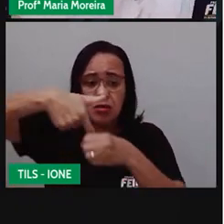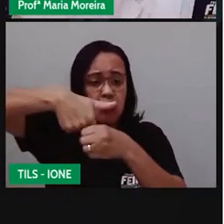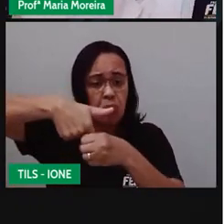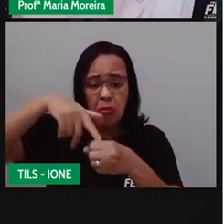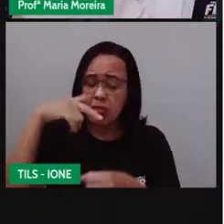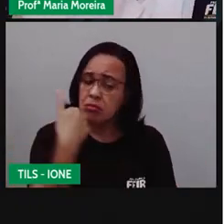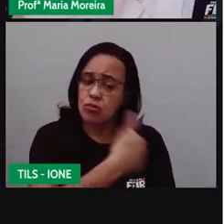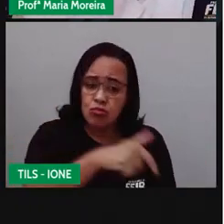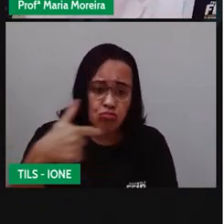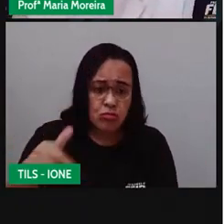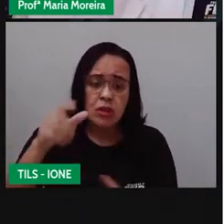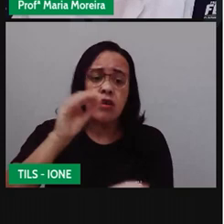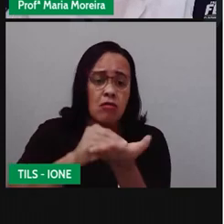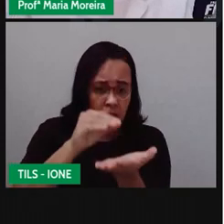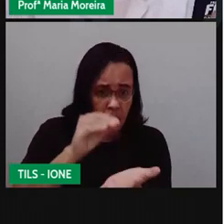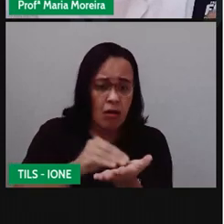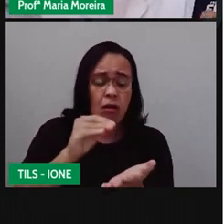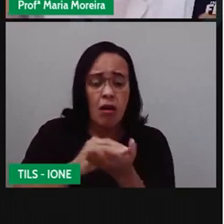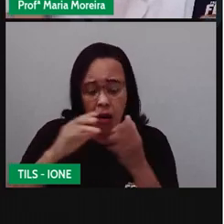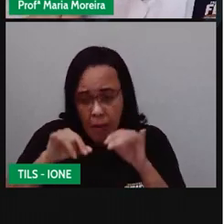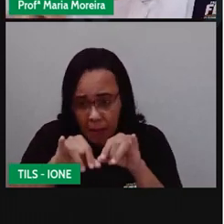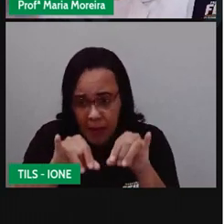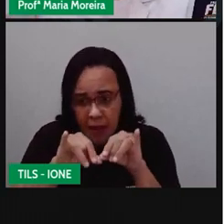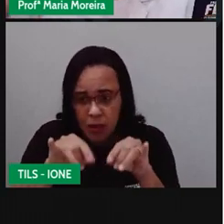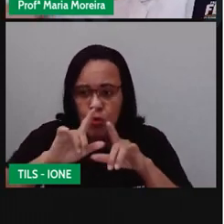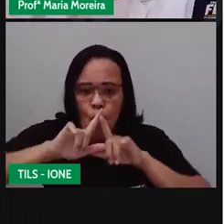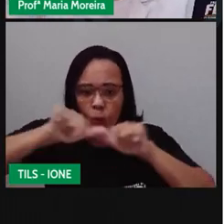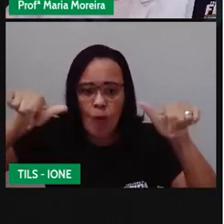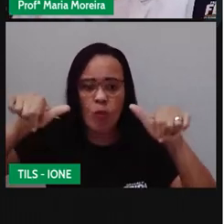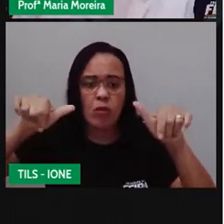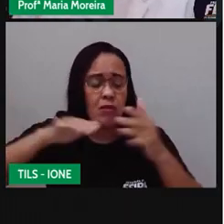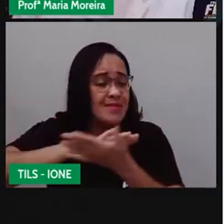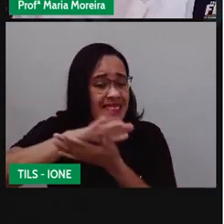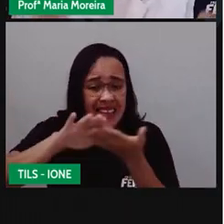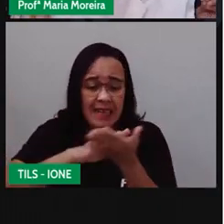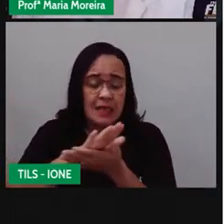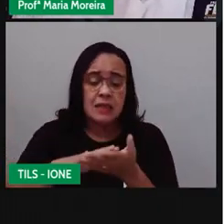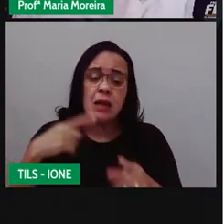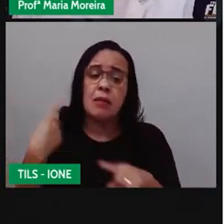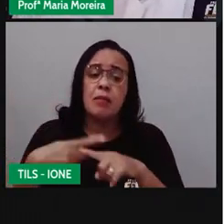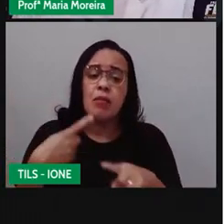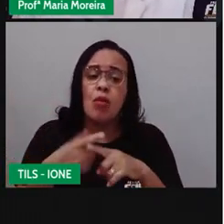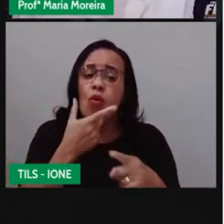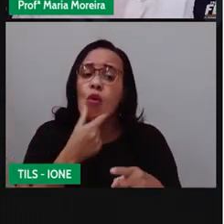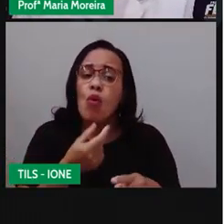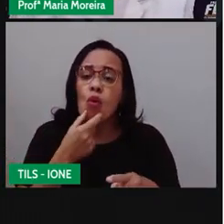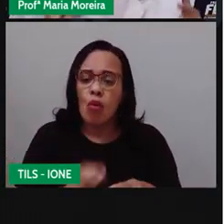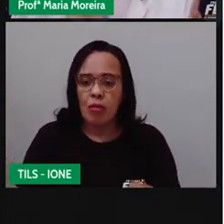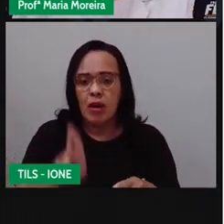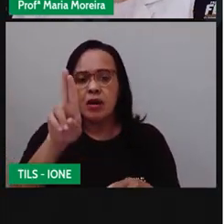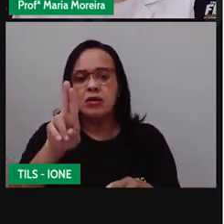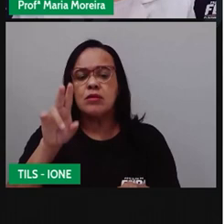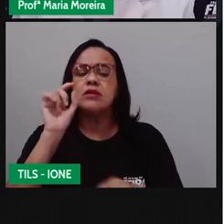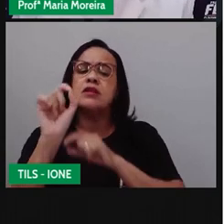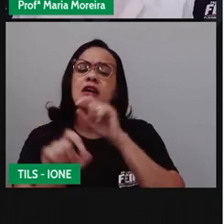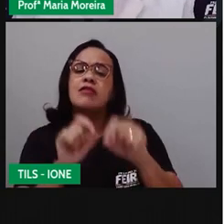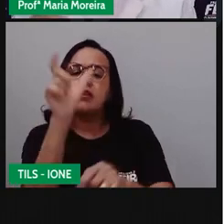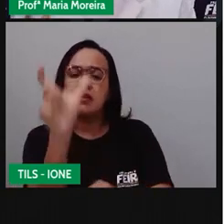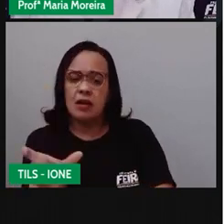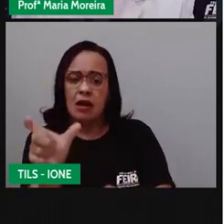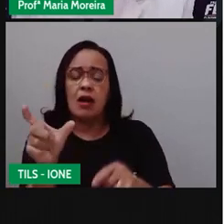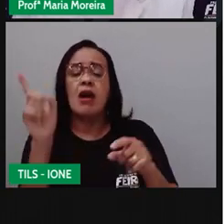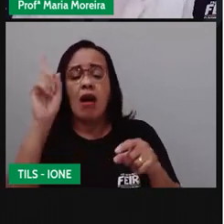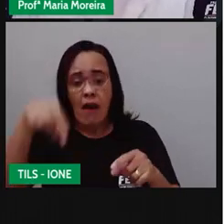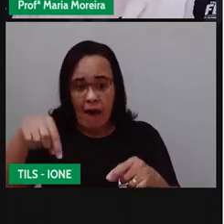nos mercados. Por quê? Porque eram eles que faziam o quê? O transporte dessa matéria-prima,